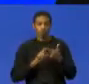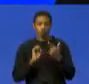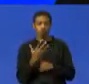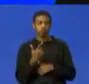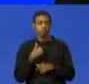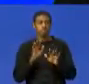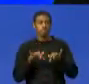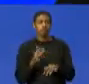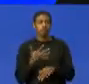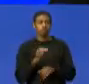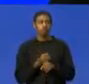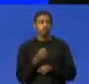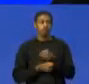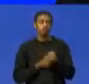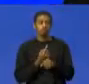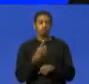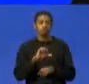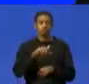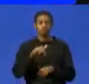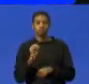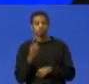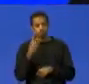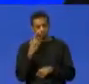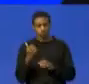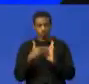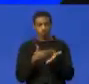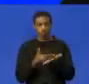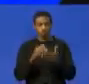na final da década de 70 até o início do SUS, com